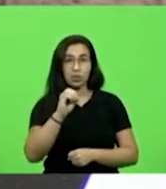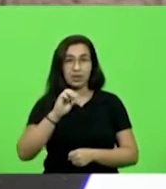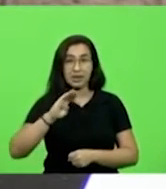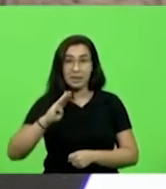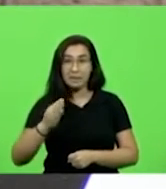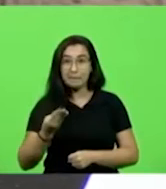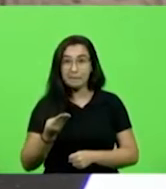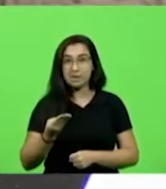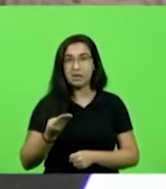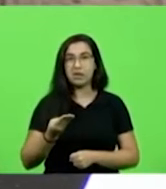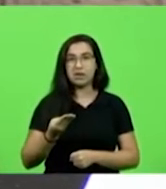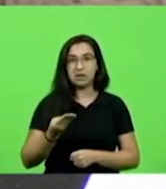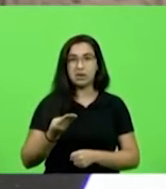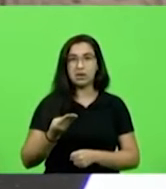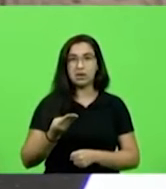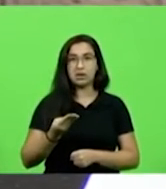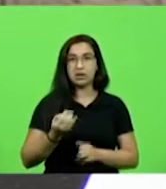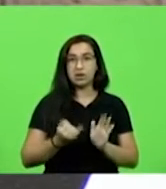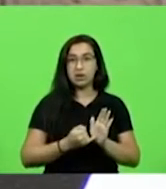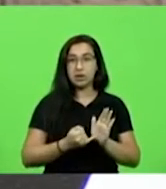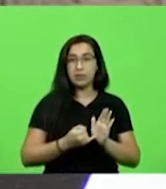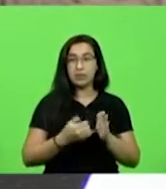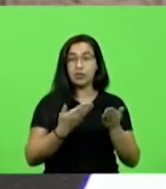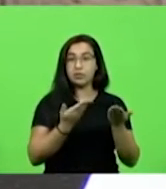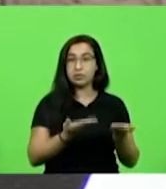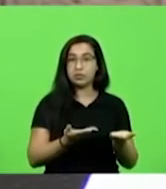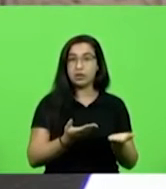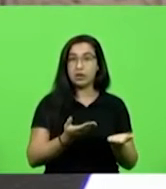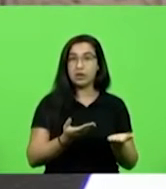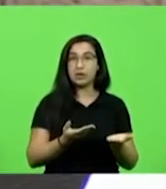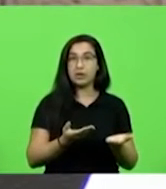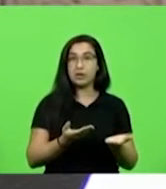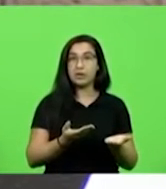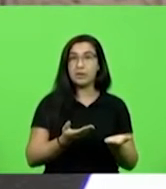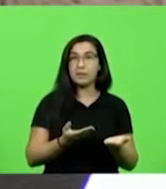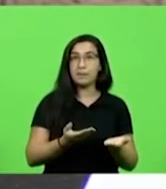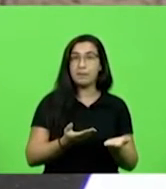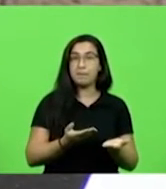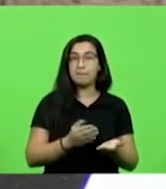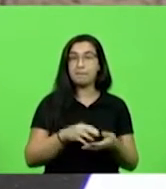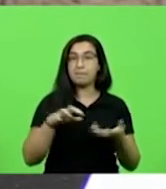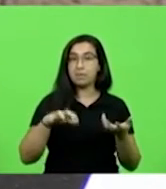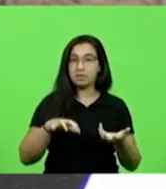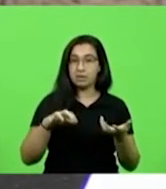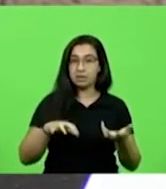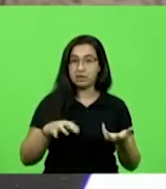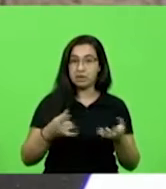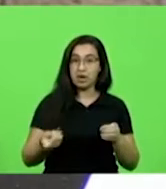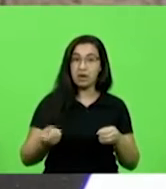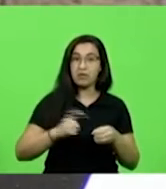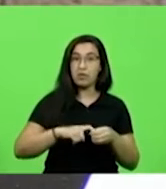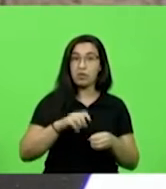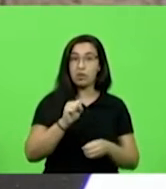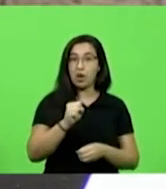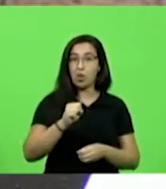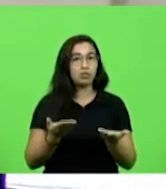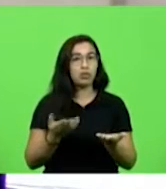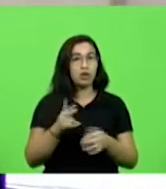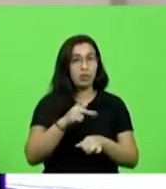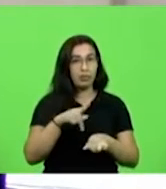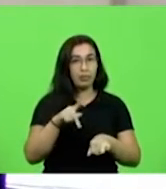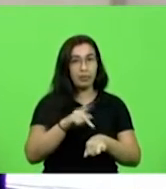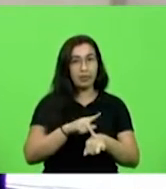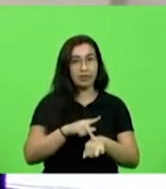50 bilhões de impostos para Brasília. Retorna 8 bi. Então, nós não podemos vestir um santo e despir outro.